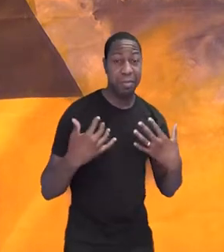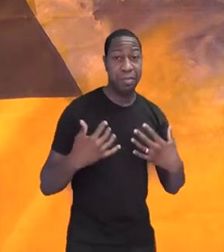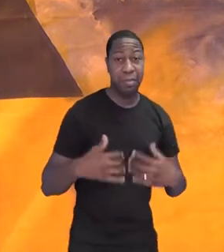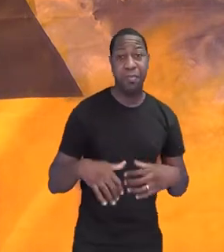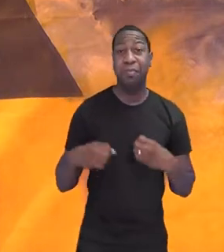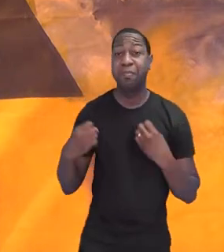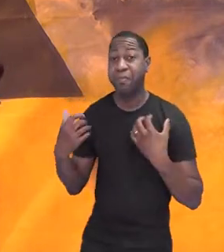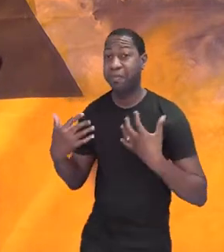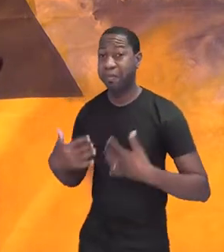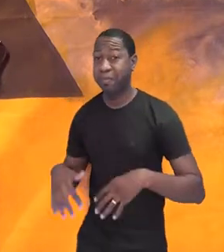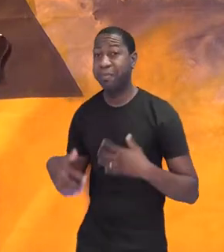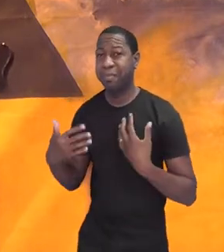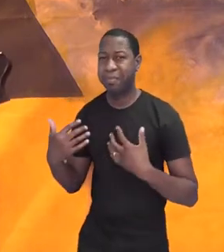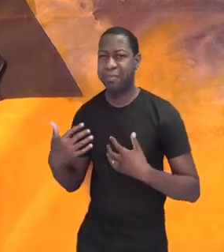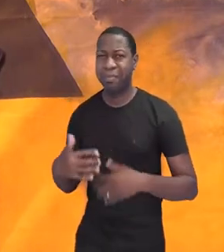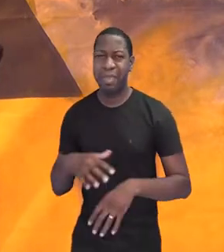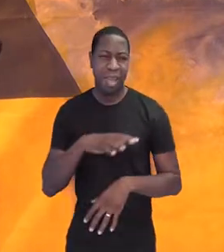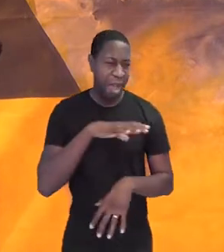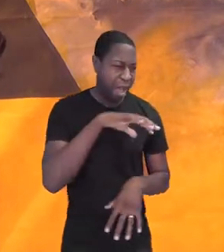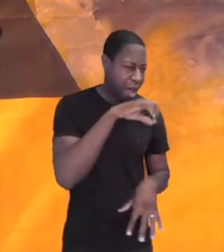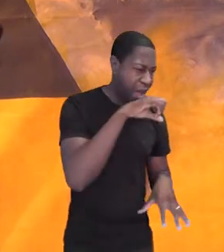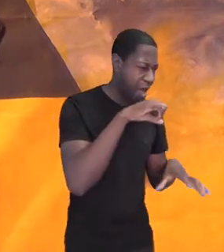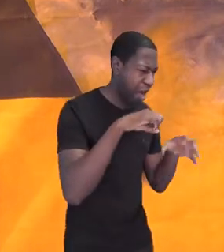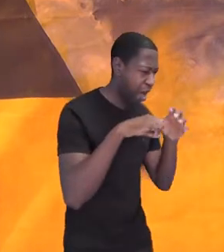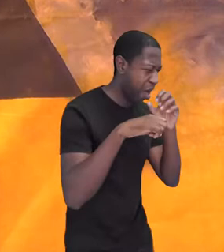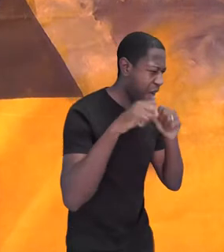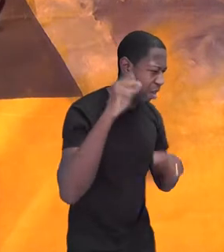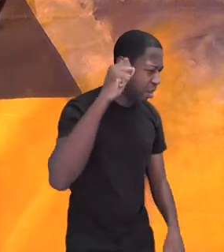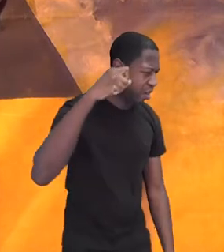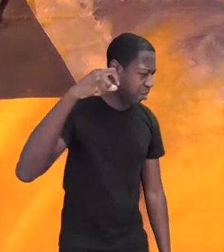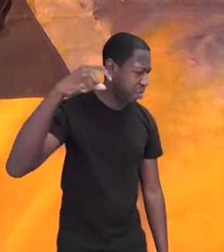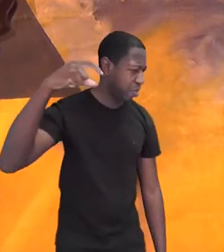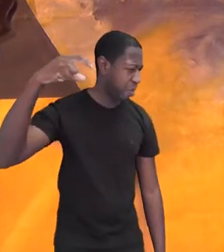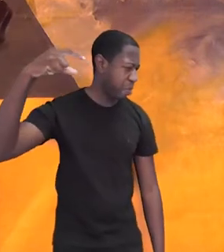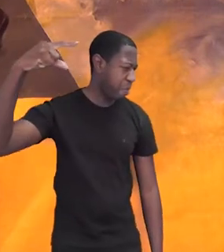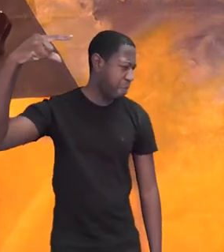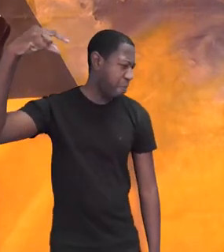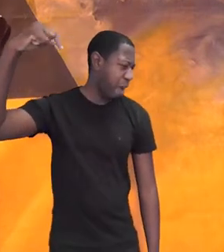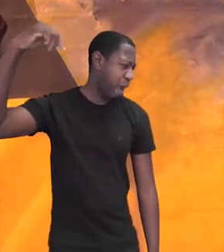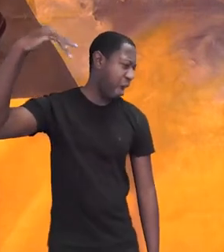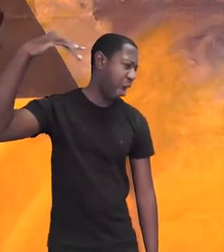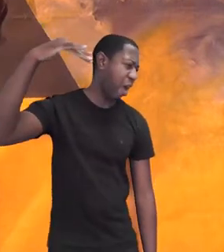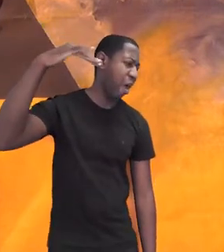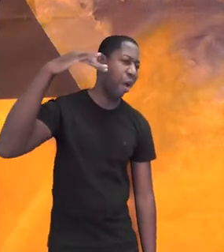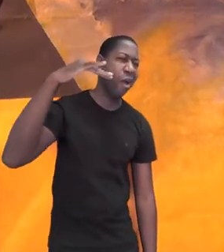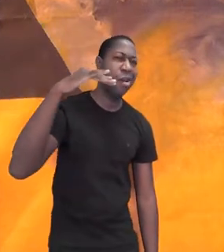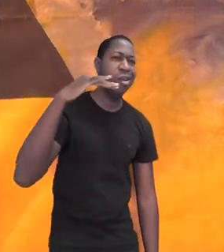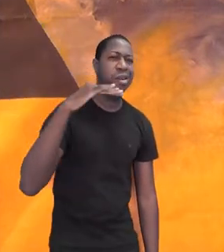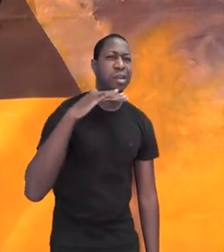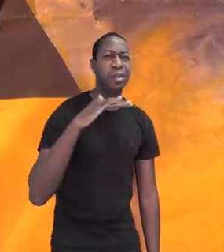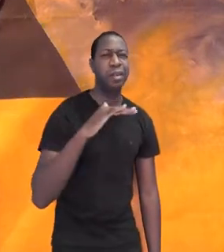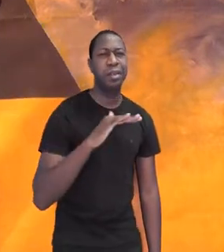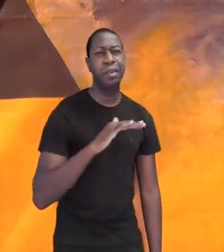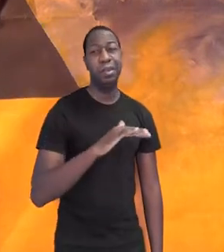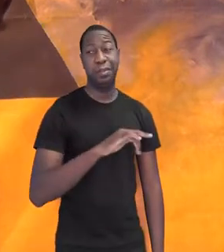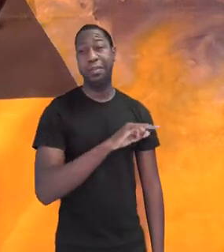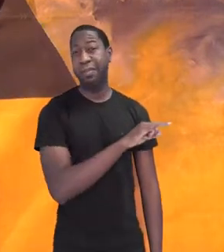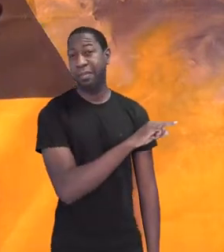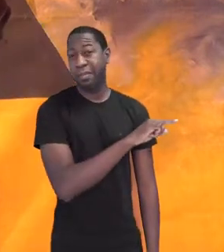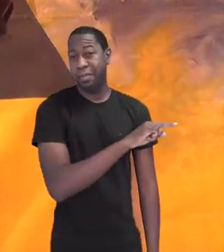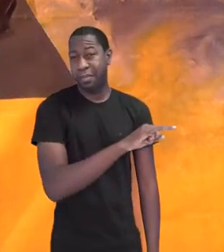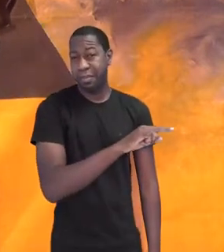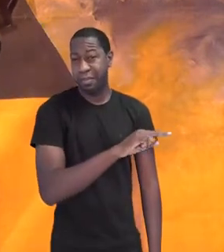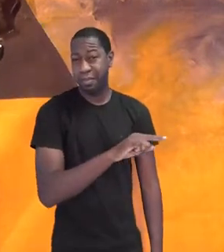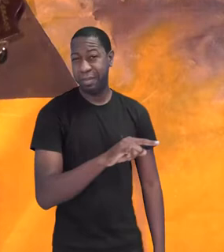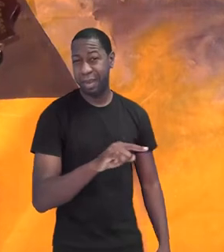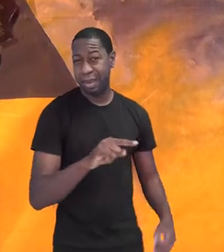arde, te repilo. É a arraiada que vem, é o sol imundo que vai buscar a bicharada, os